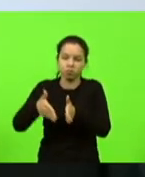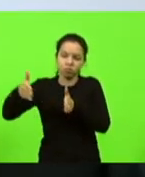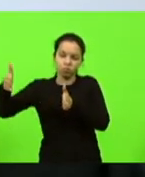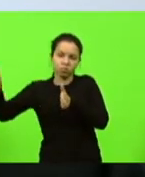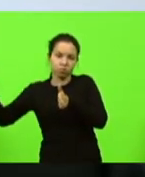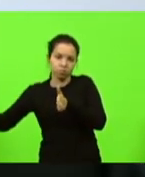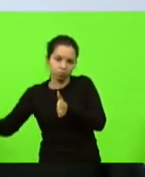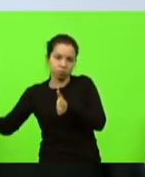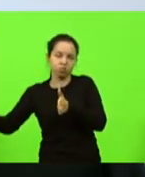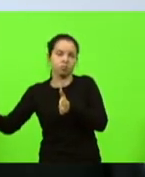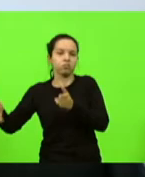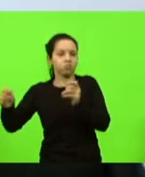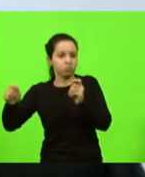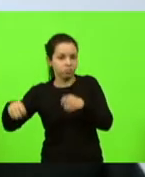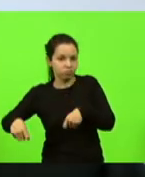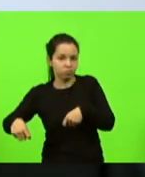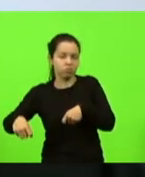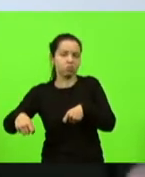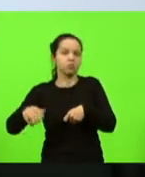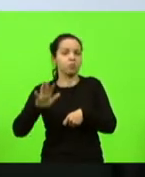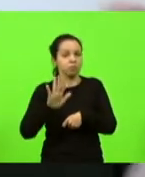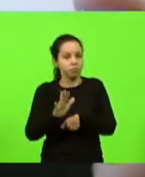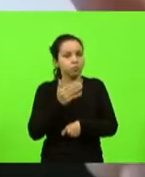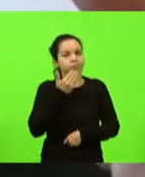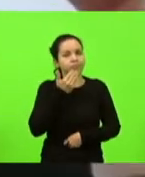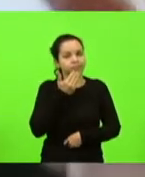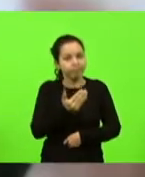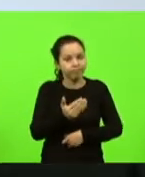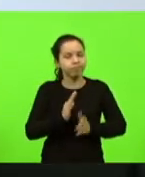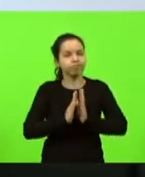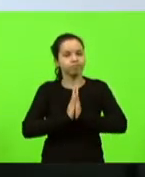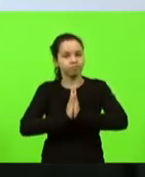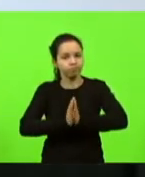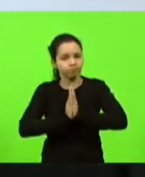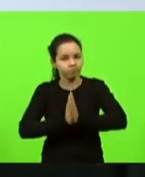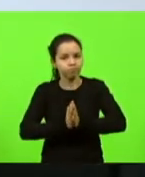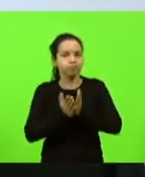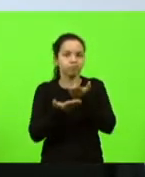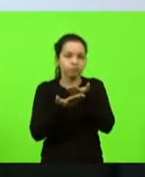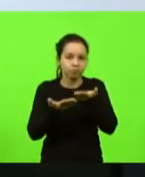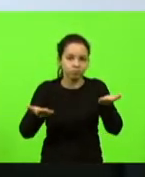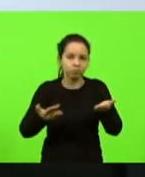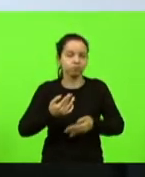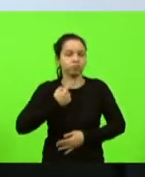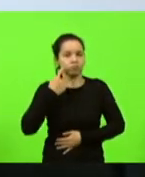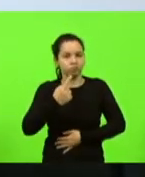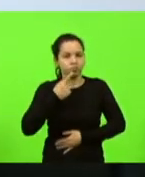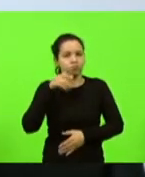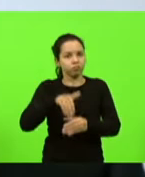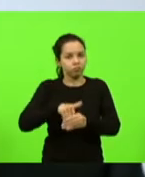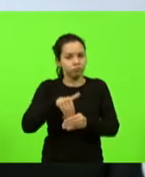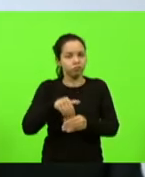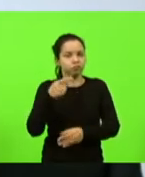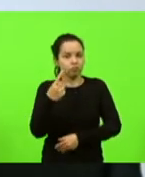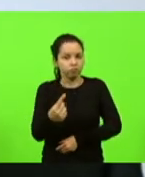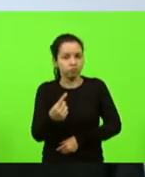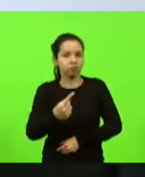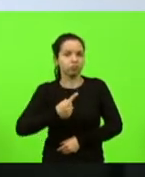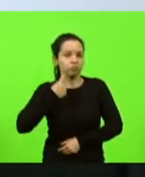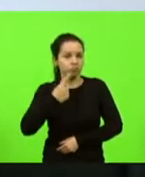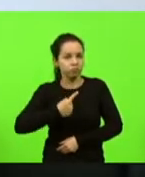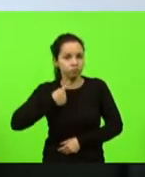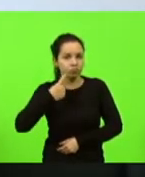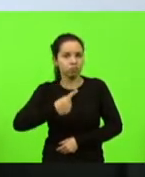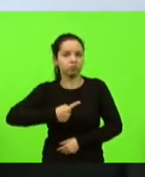Confas. Mas eu peço, por favor, aos deputados que a gente possa votar um. Líder do governo, deputado José Milton Schaefer,